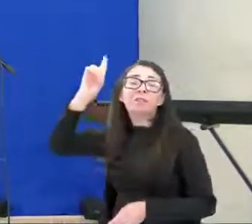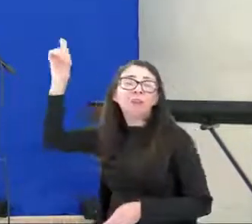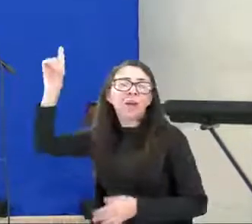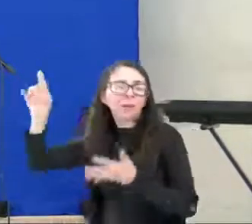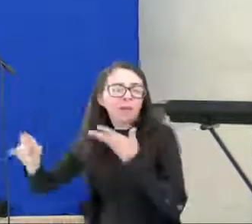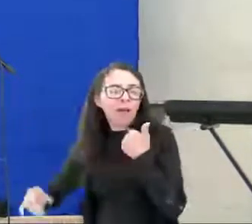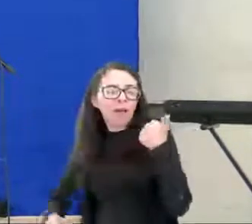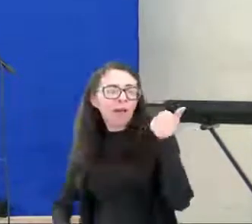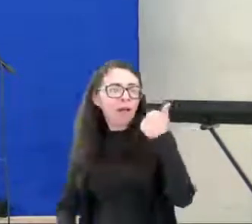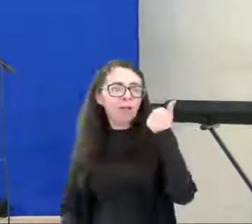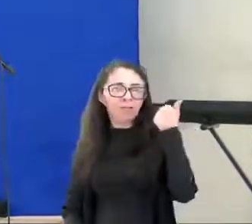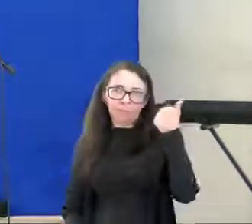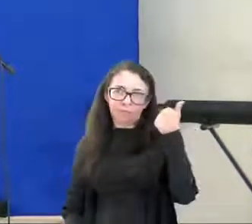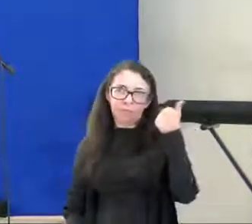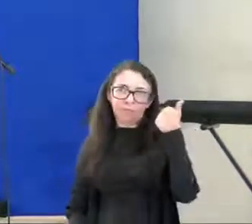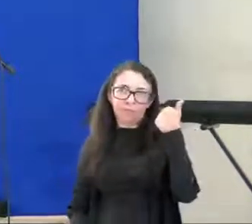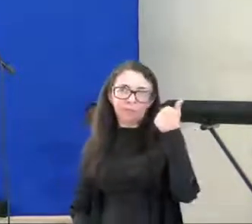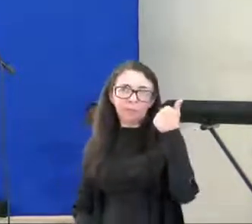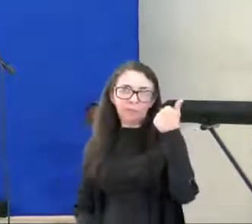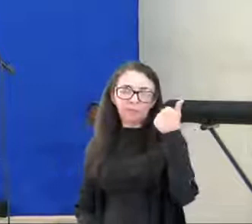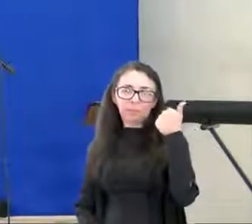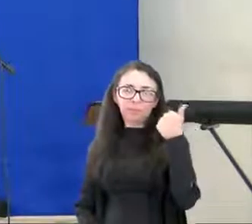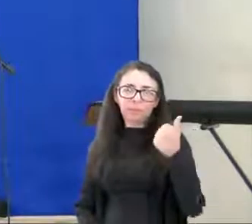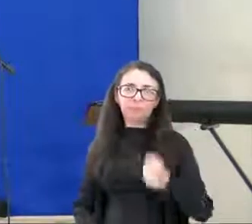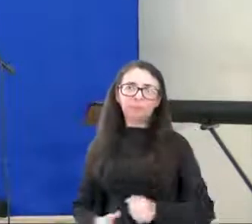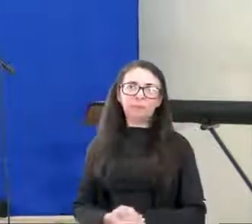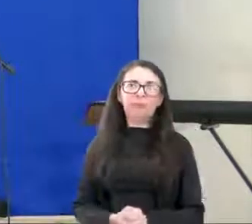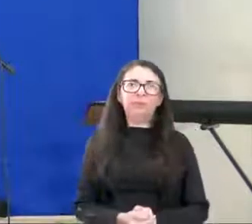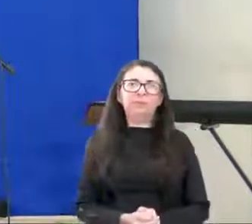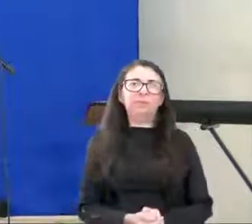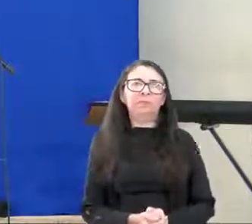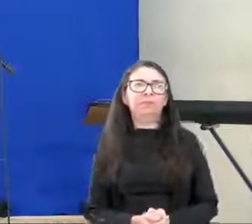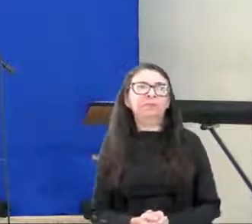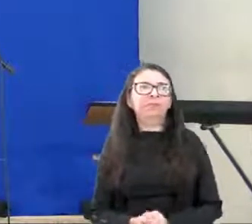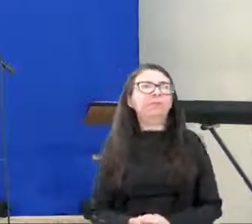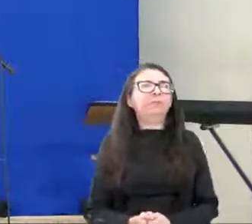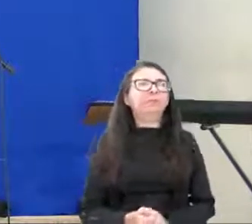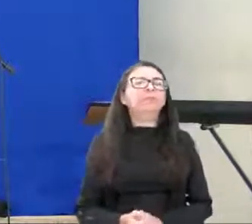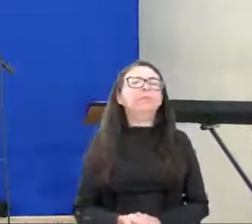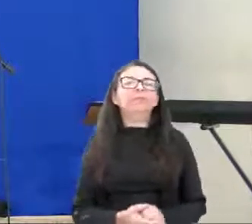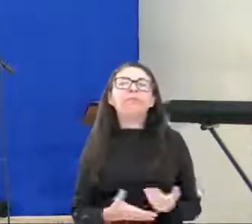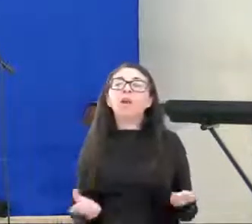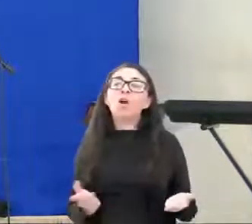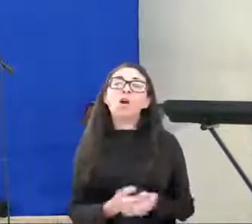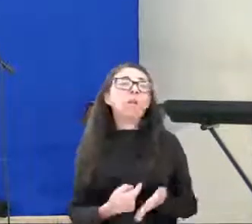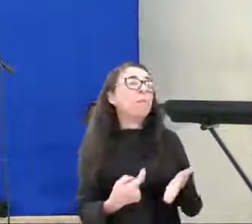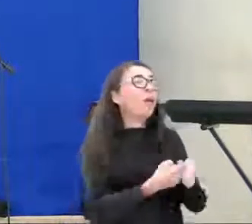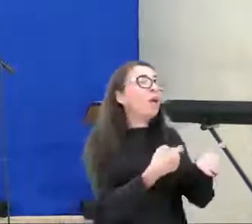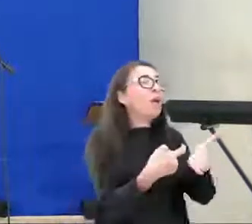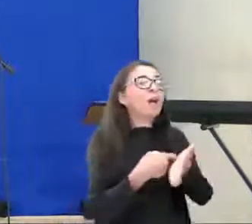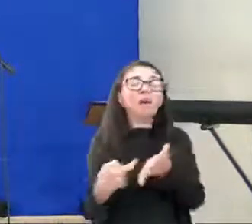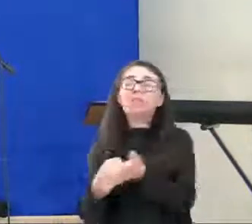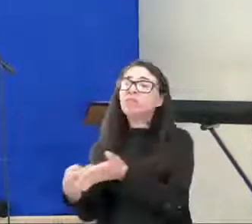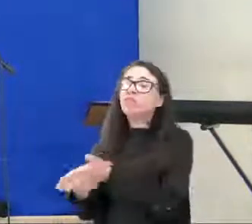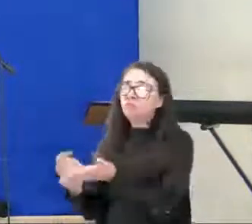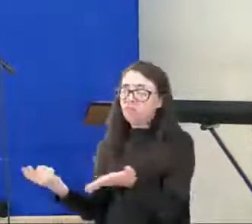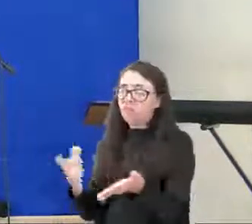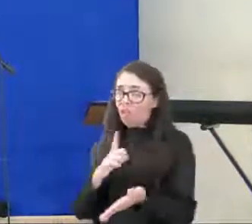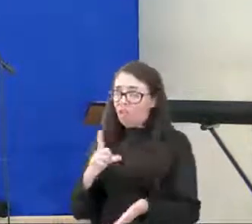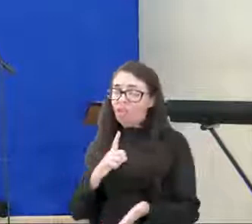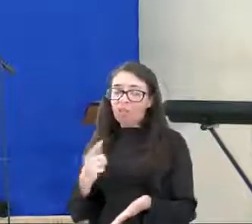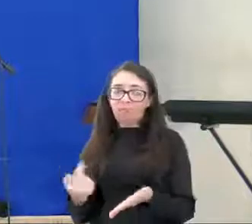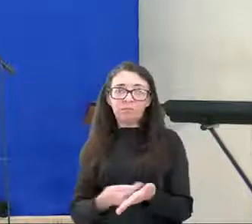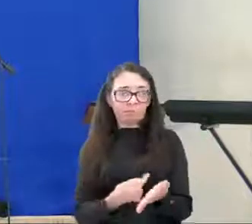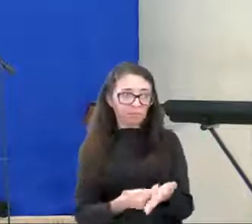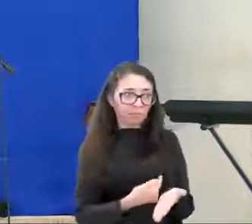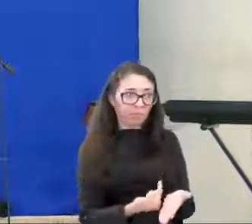Finalizamos. Alguém tem alguma dúvida, alguma questão a elucidar, alguma... É interessante também essa questão de